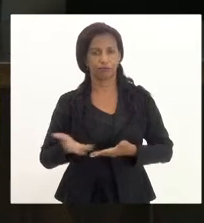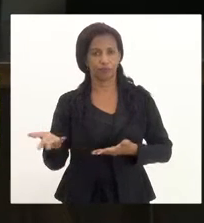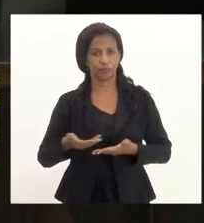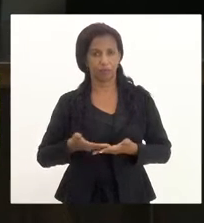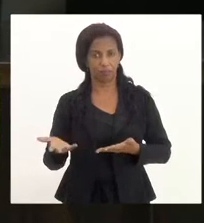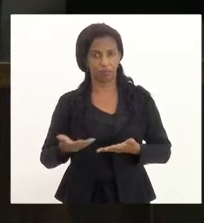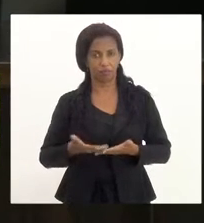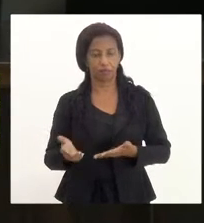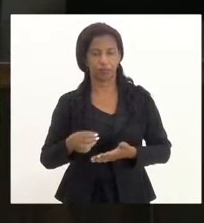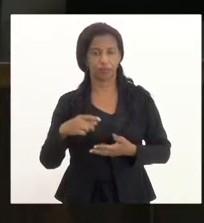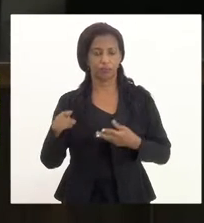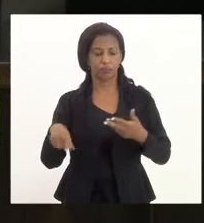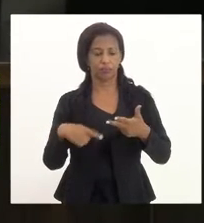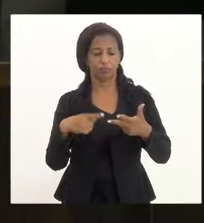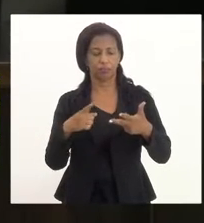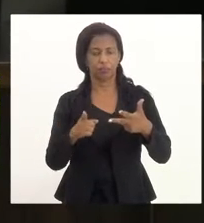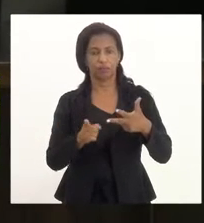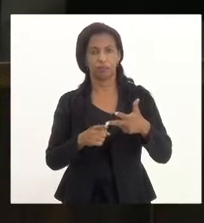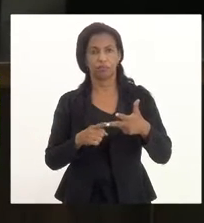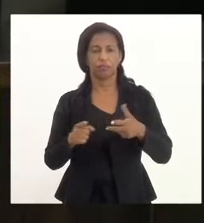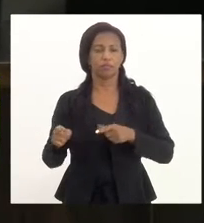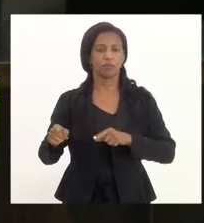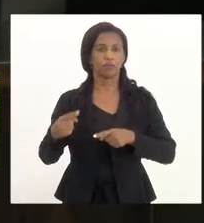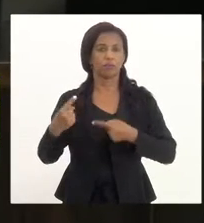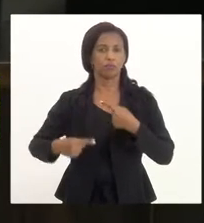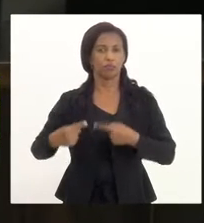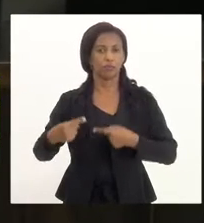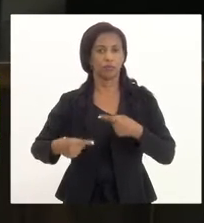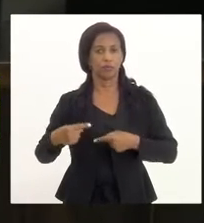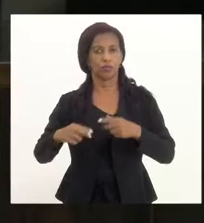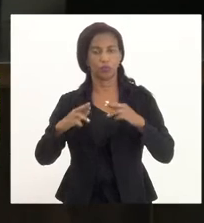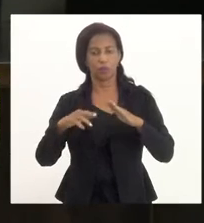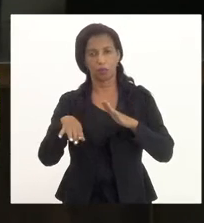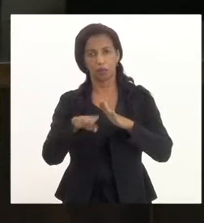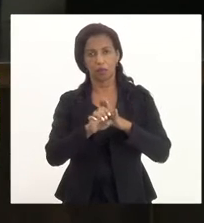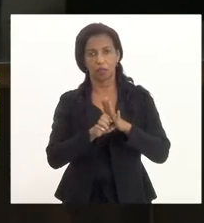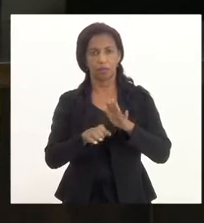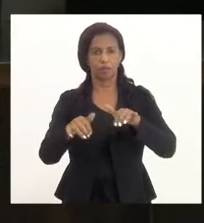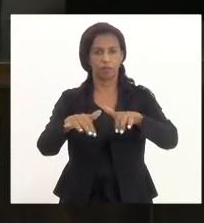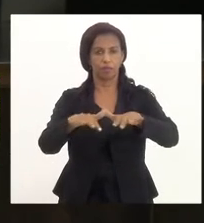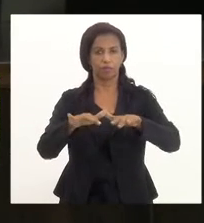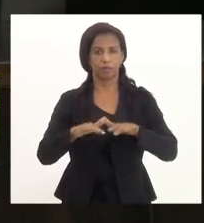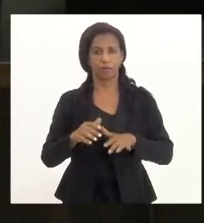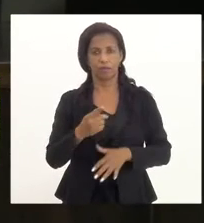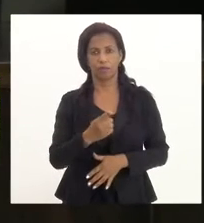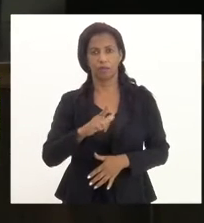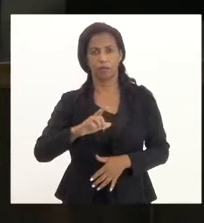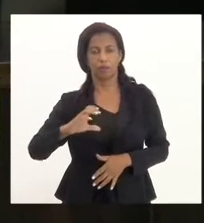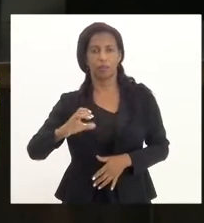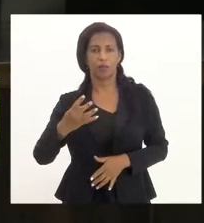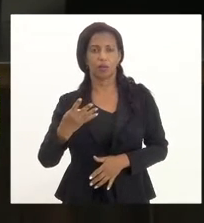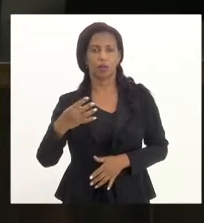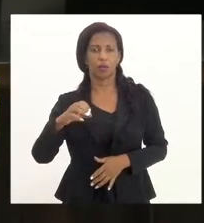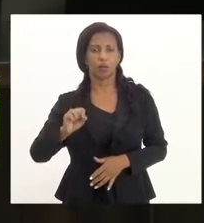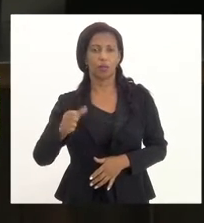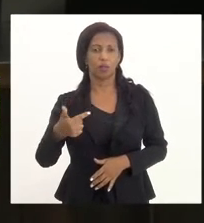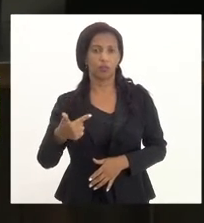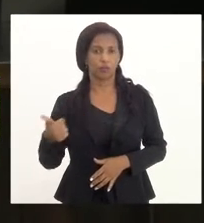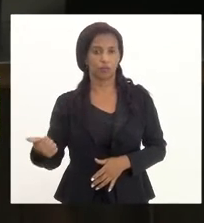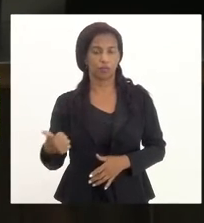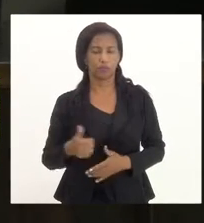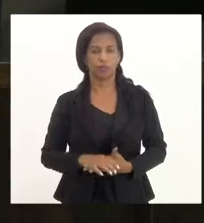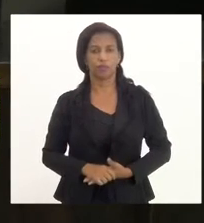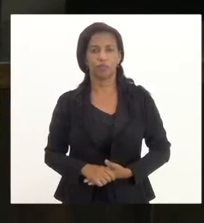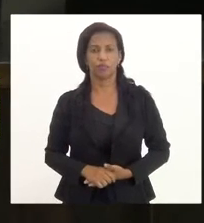e três discussão sobre o emendas de plenário ao PLC 48 de